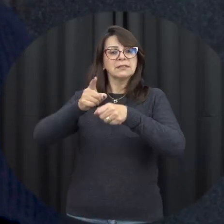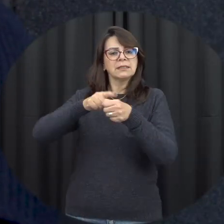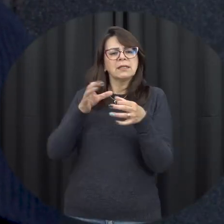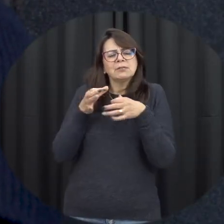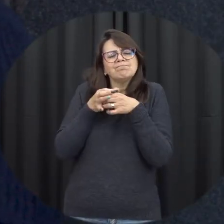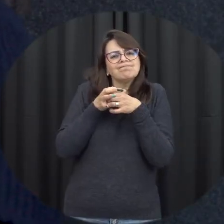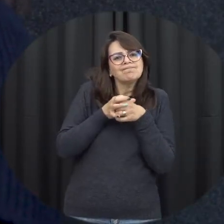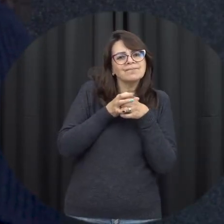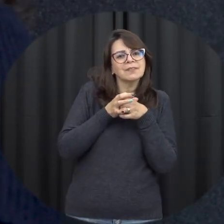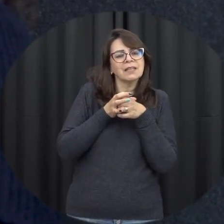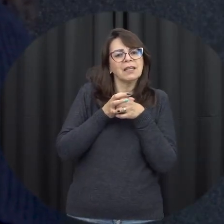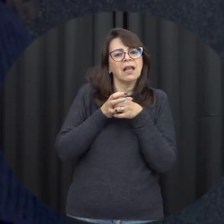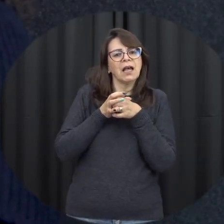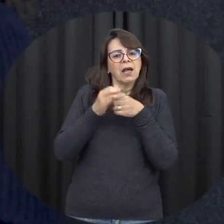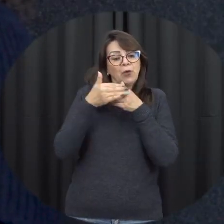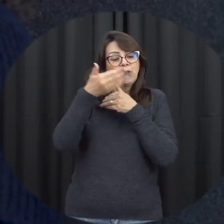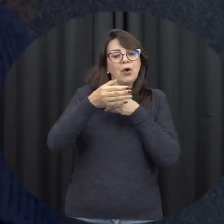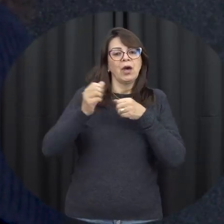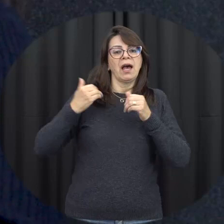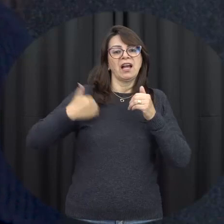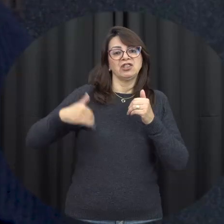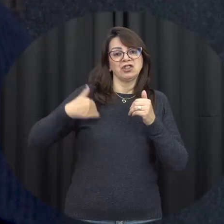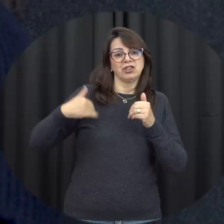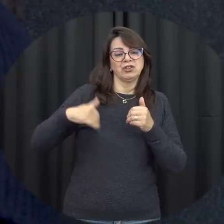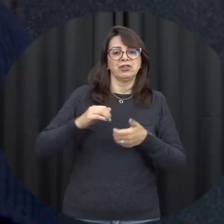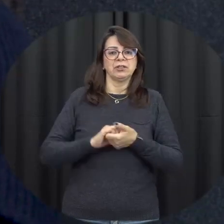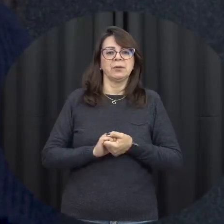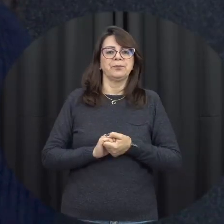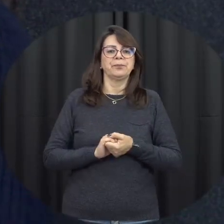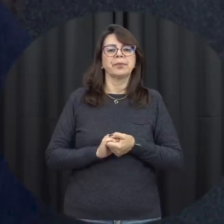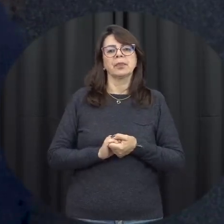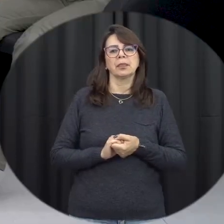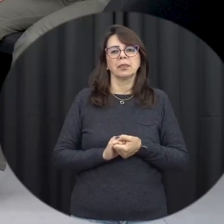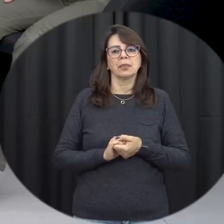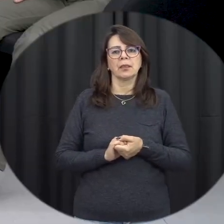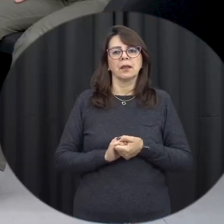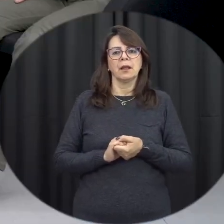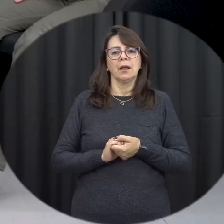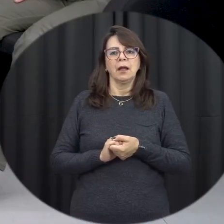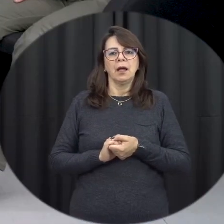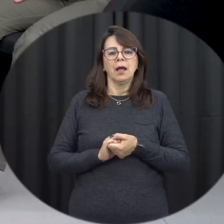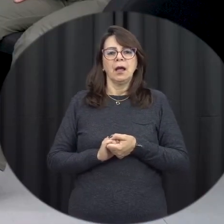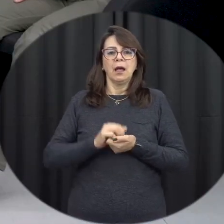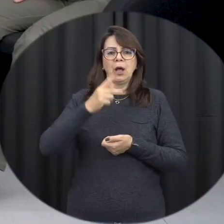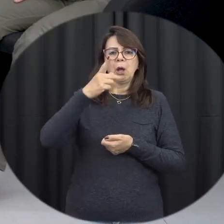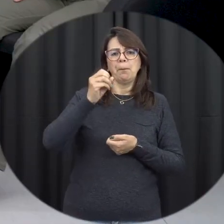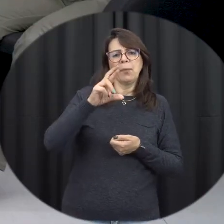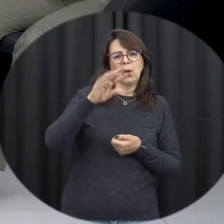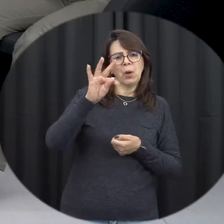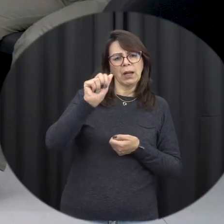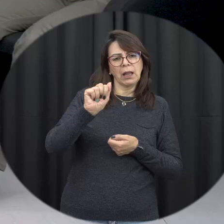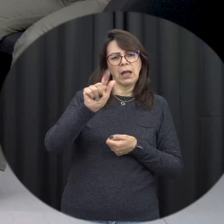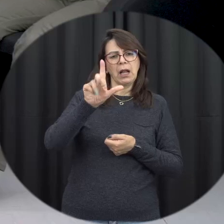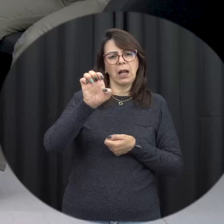uma cidade bem pequena do interior da Argentina, Puerto Leone. Ele fica na província de Misiones,